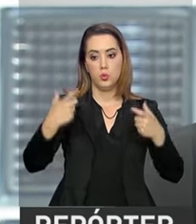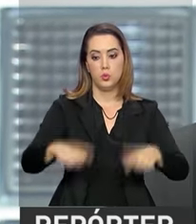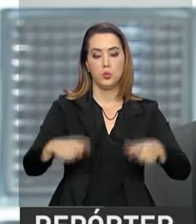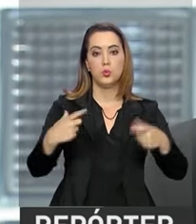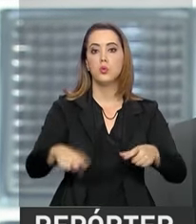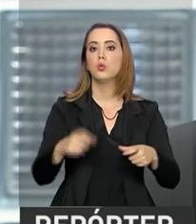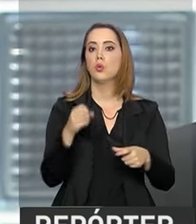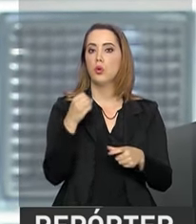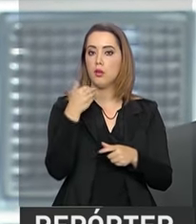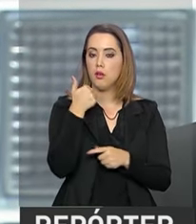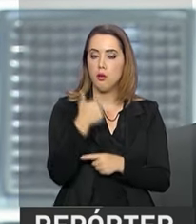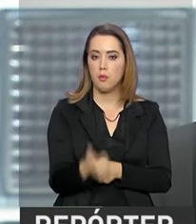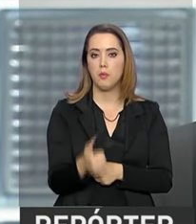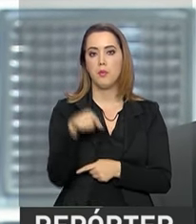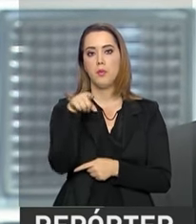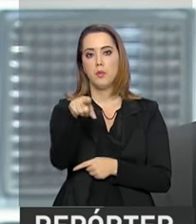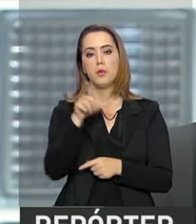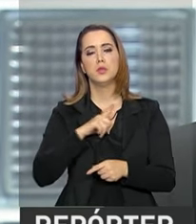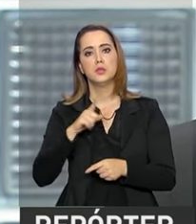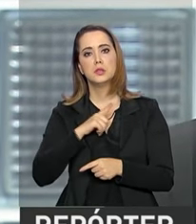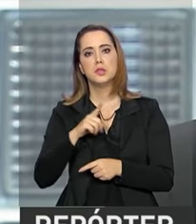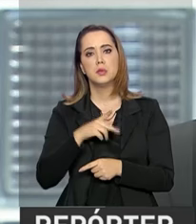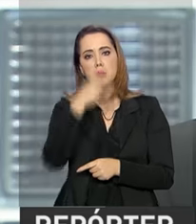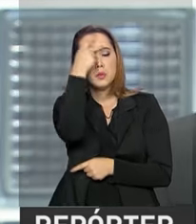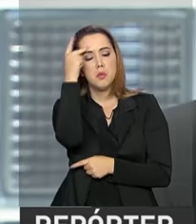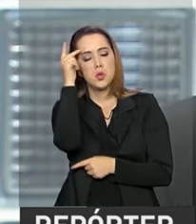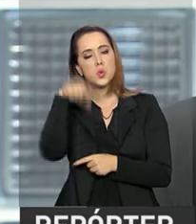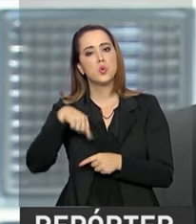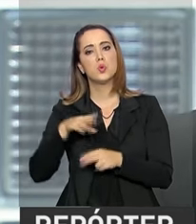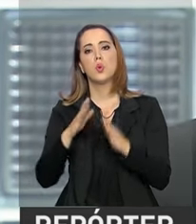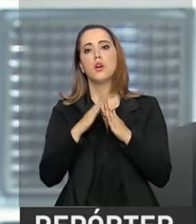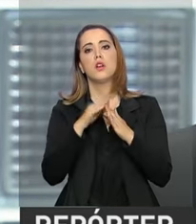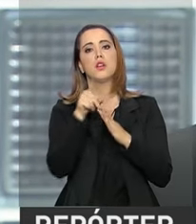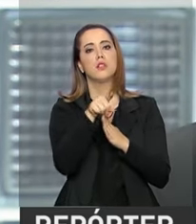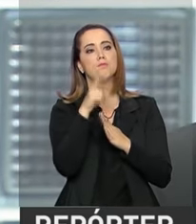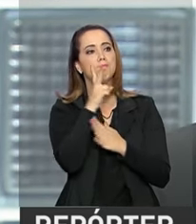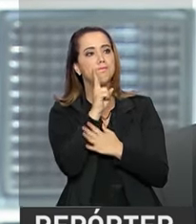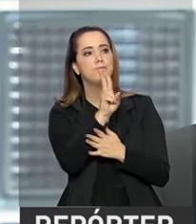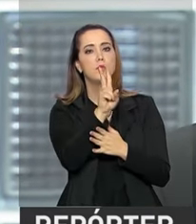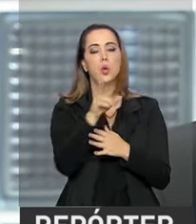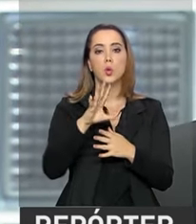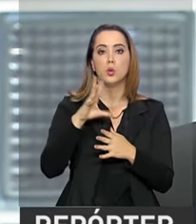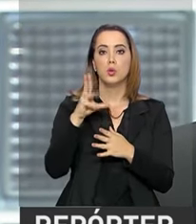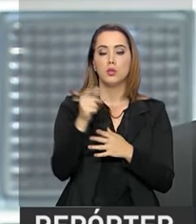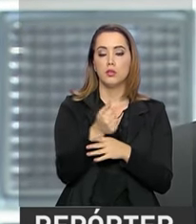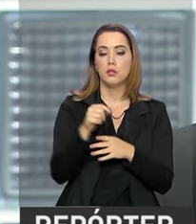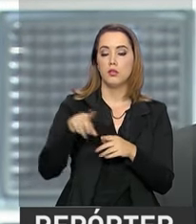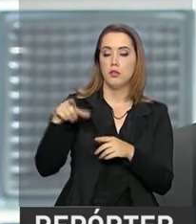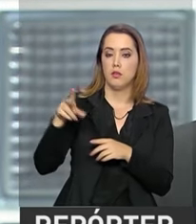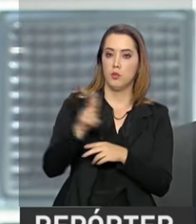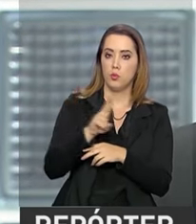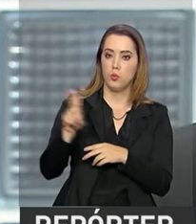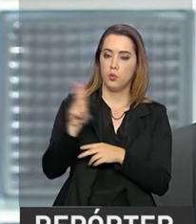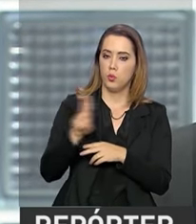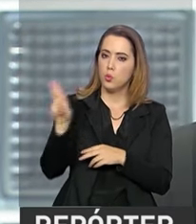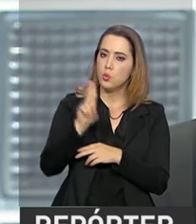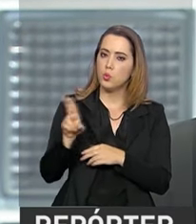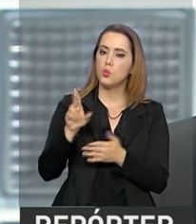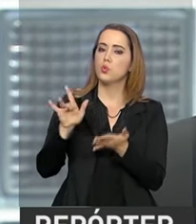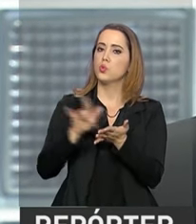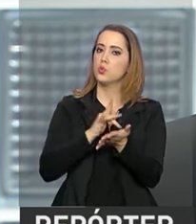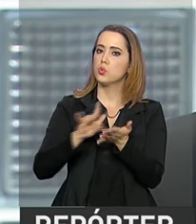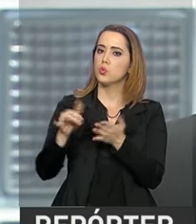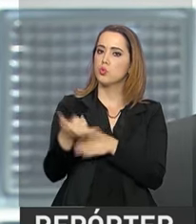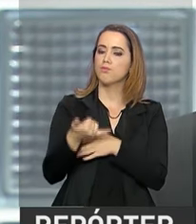e que para o usuário a garantia de que o serviço celular funcionasse falar se